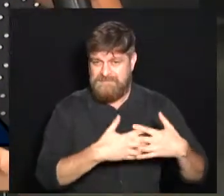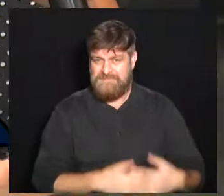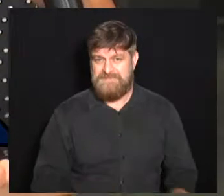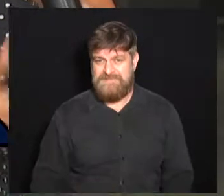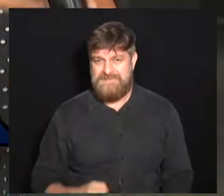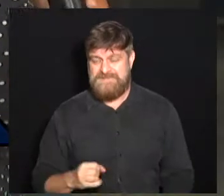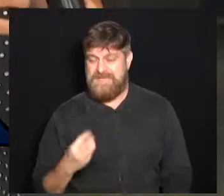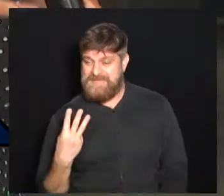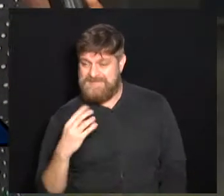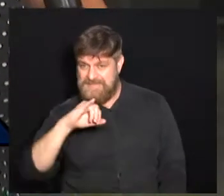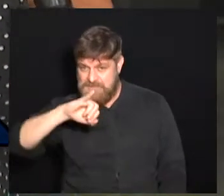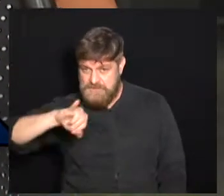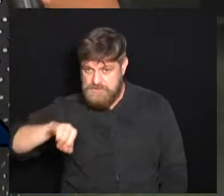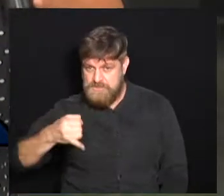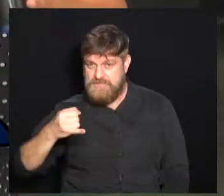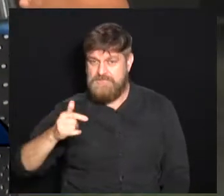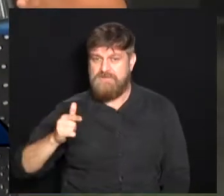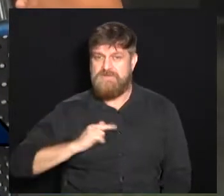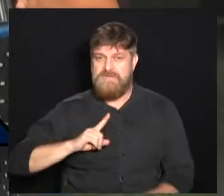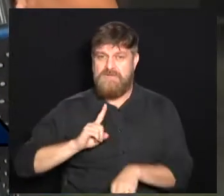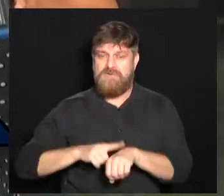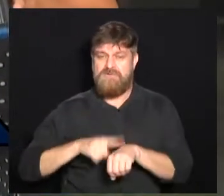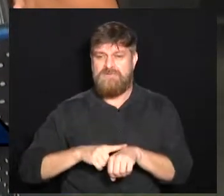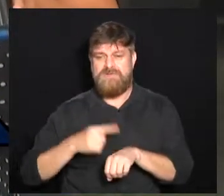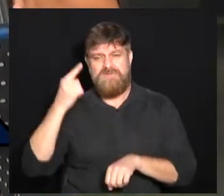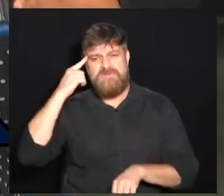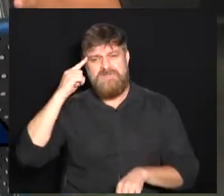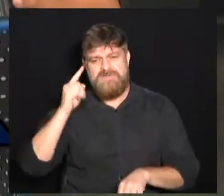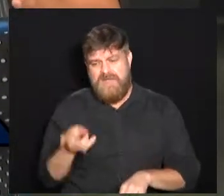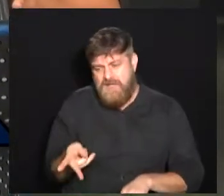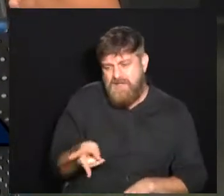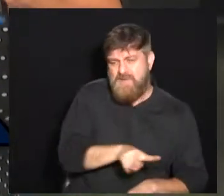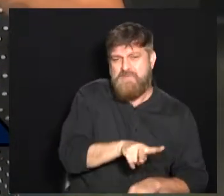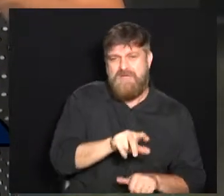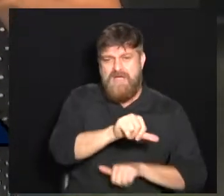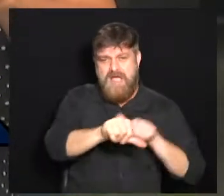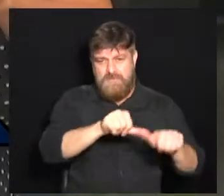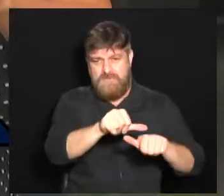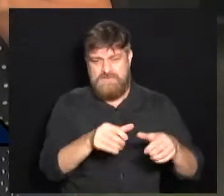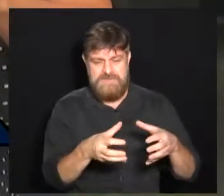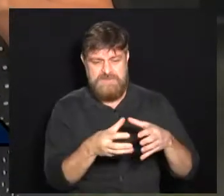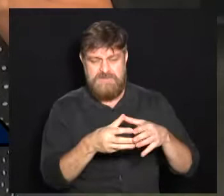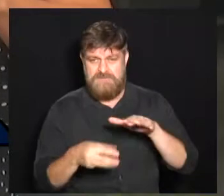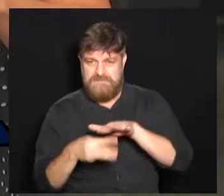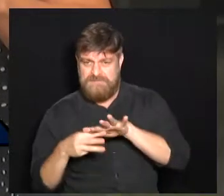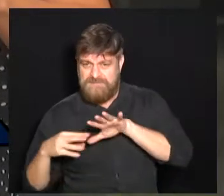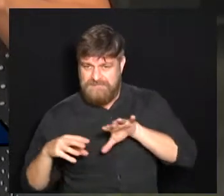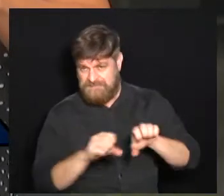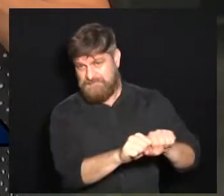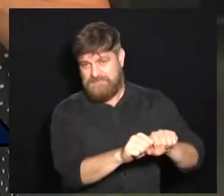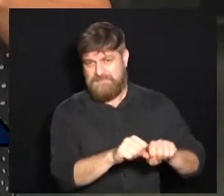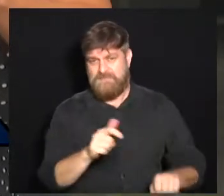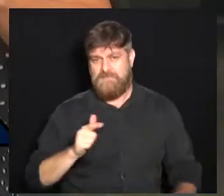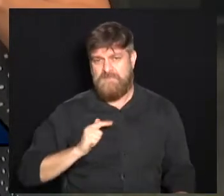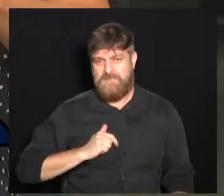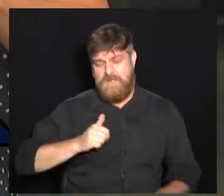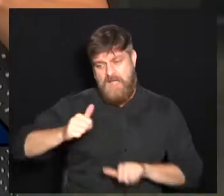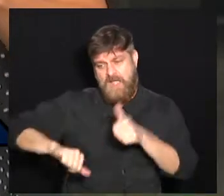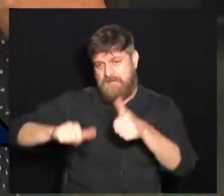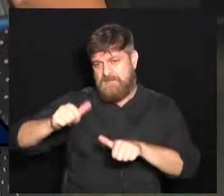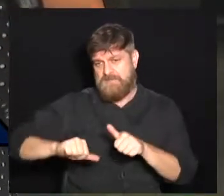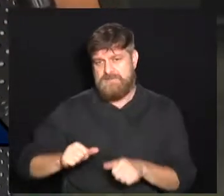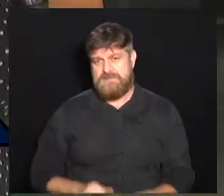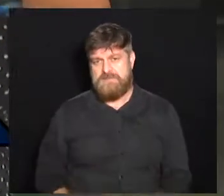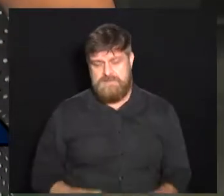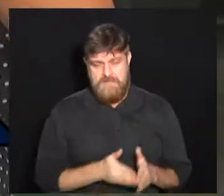de janeiro, existe um tempo de pensar uma transição, e aí eu acredito que cabe uma avaliação que esse processo de